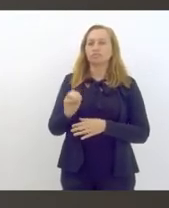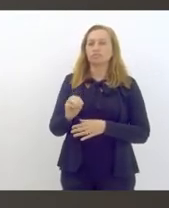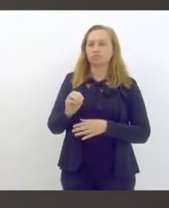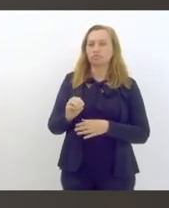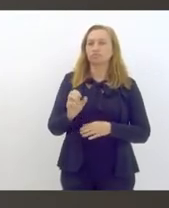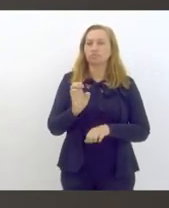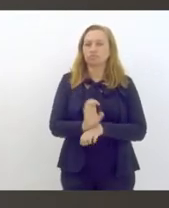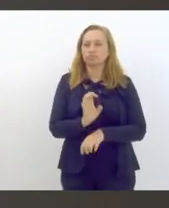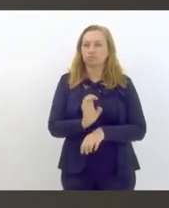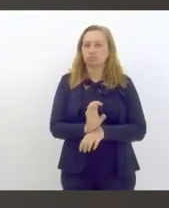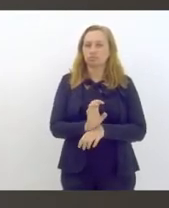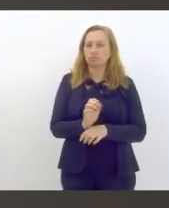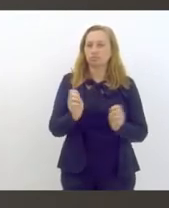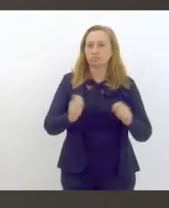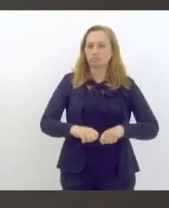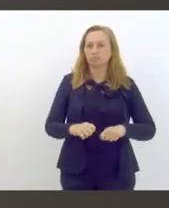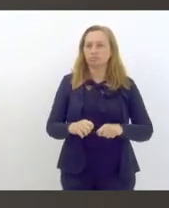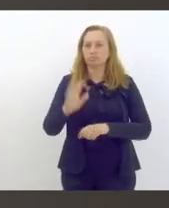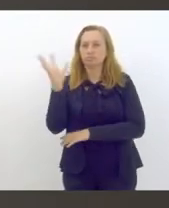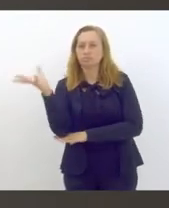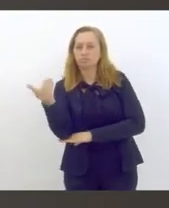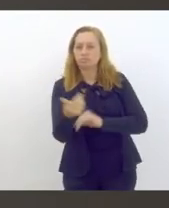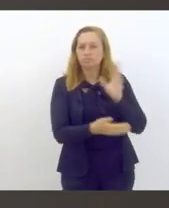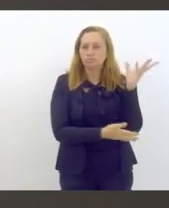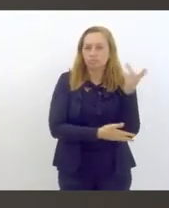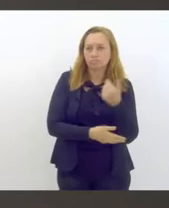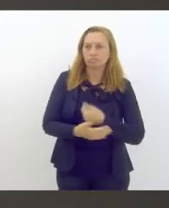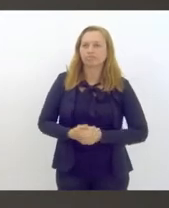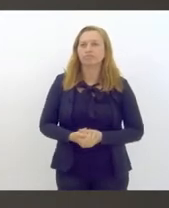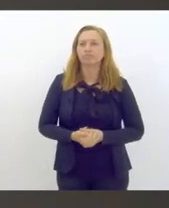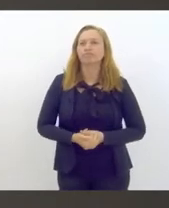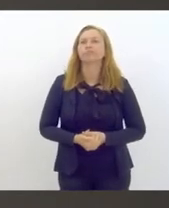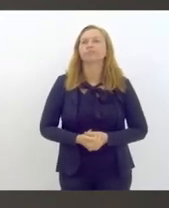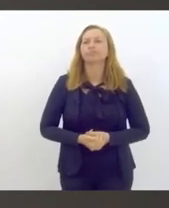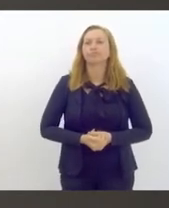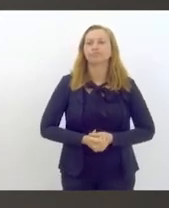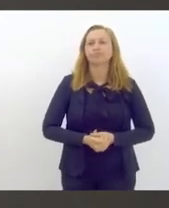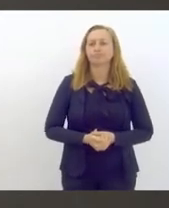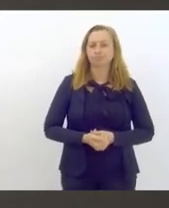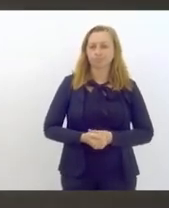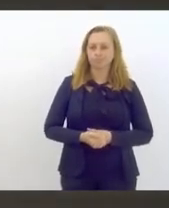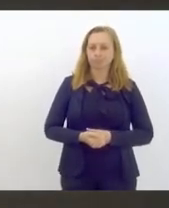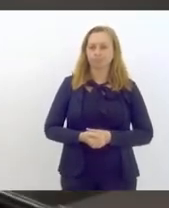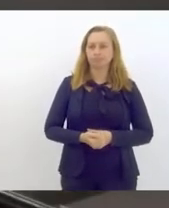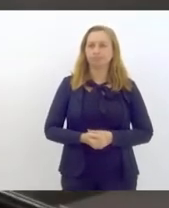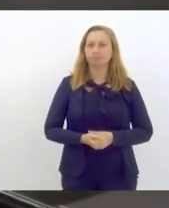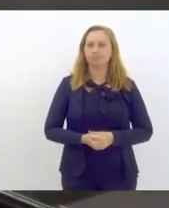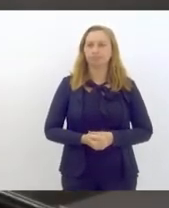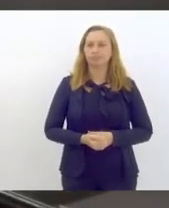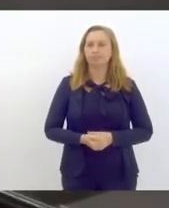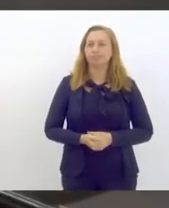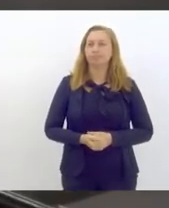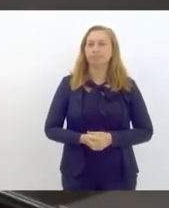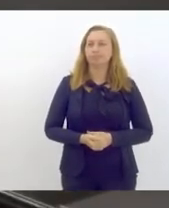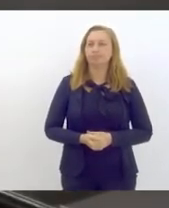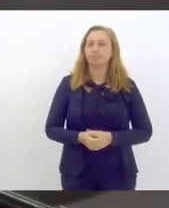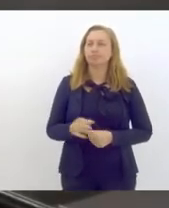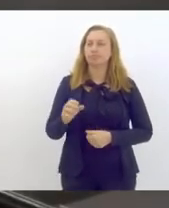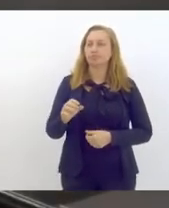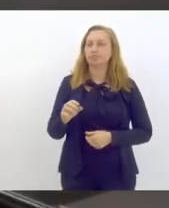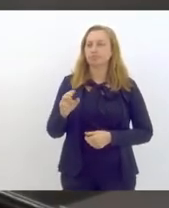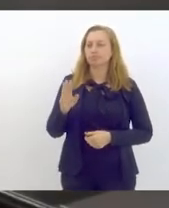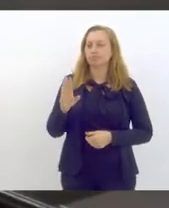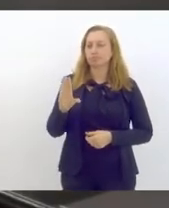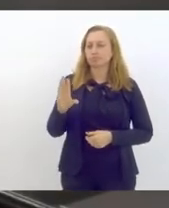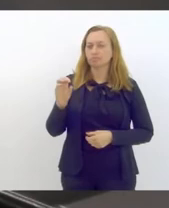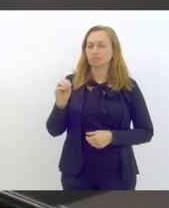medidas compensatórias ambientais. E, prioritariamente, a gente pensa que esse composto orgânico deve ser